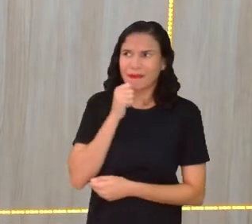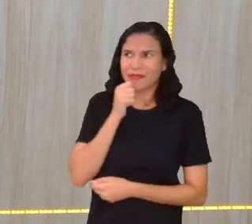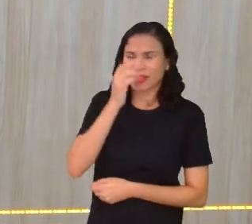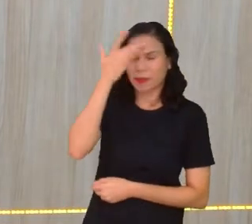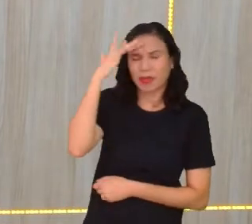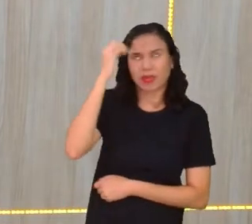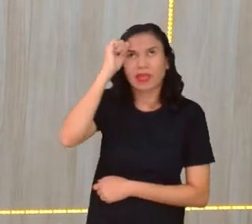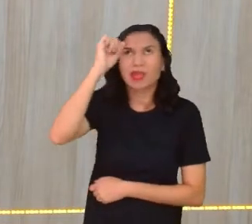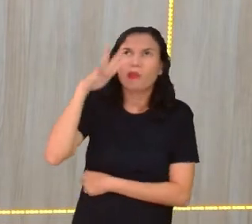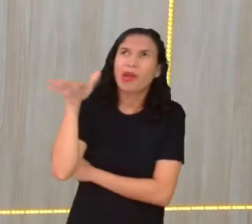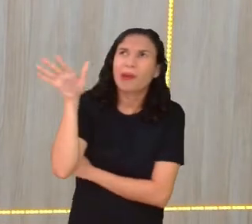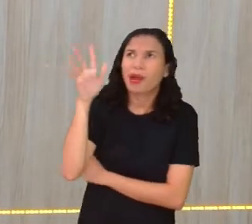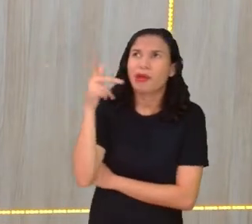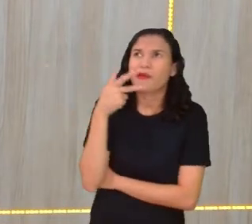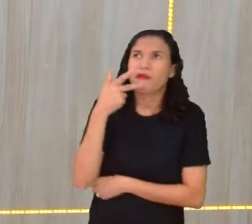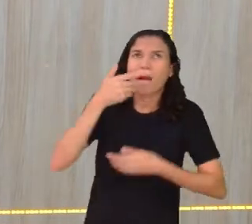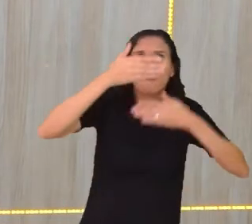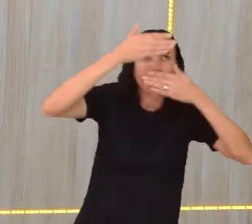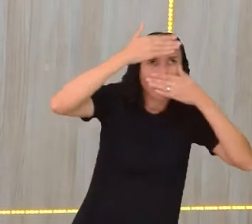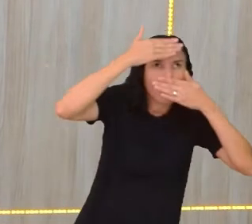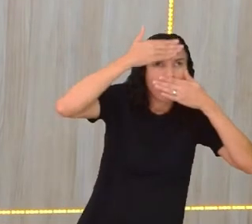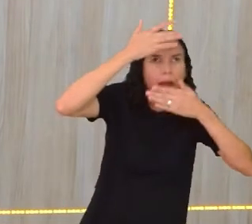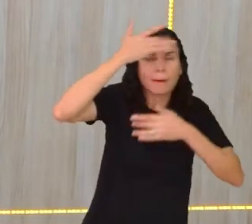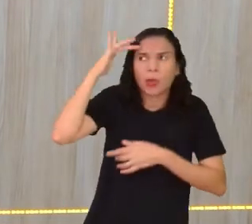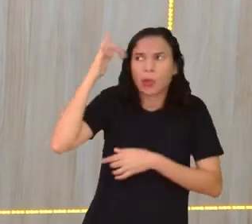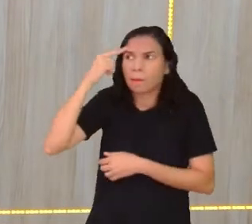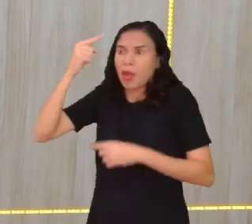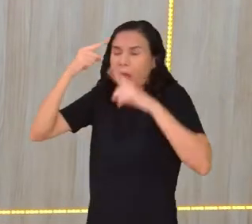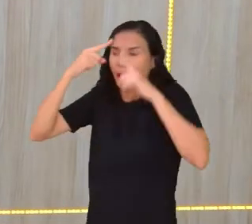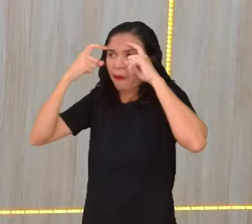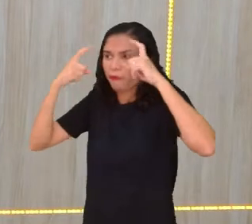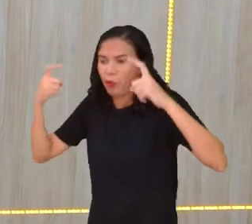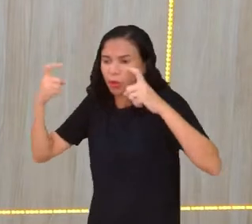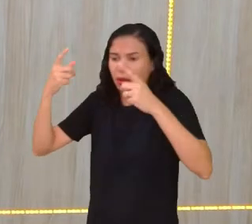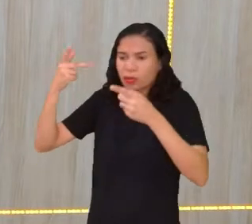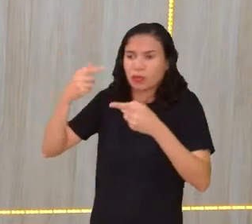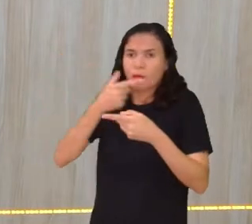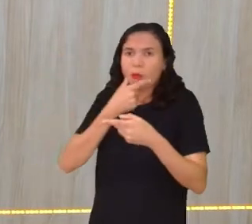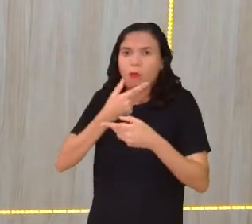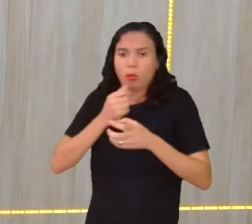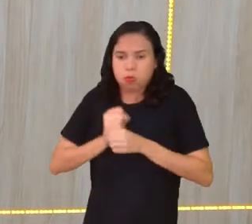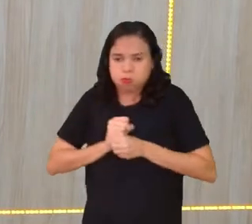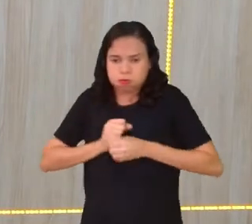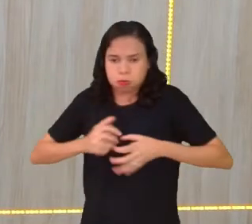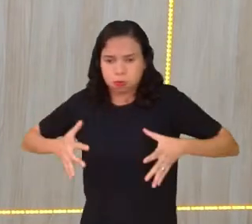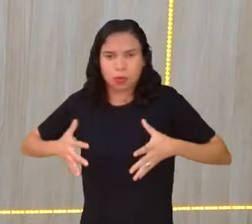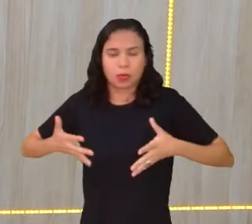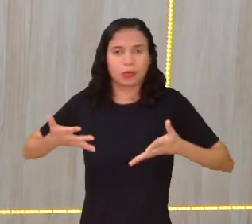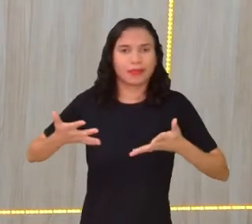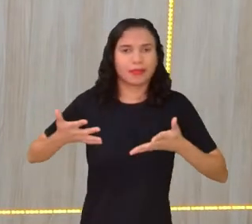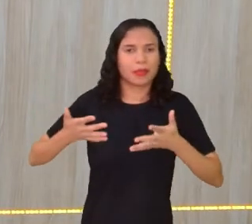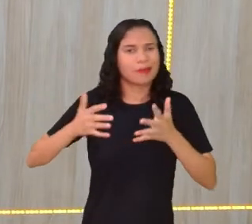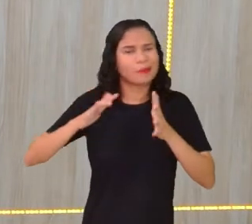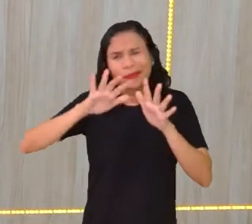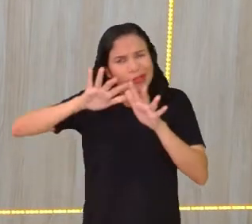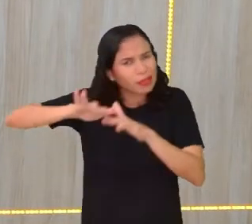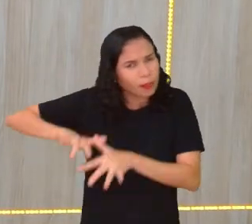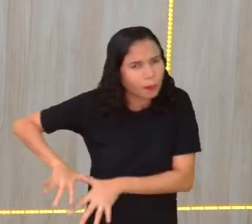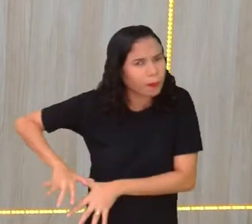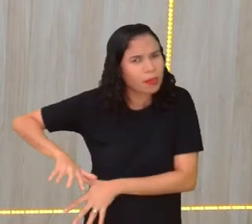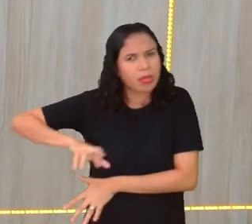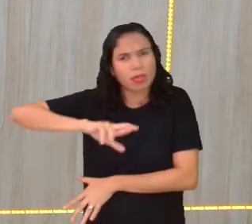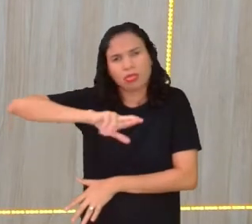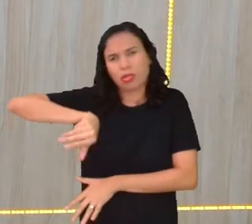midiática, né, da imagem dos muçulmanos como terroristas, né, que é a história do homem-bomba, aquela coisa toda, mas não